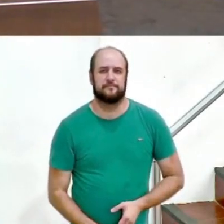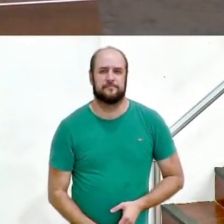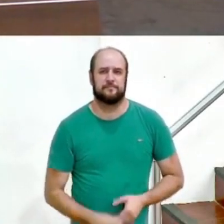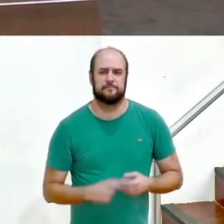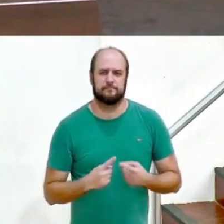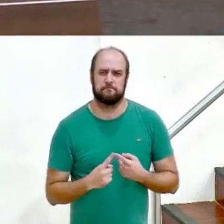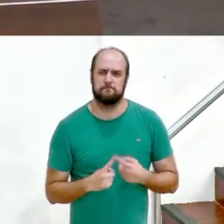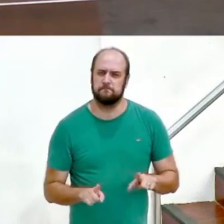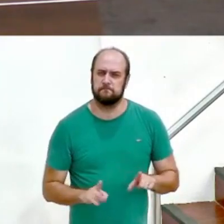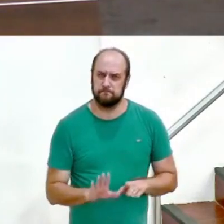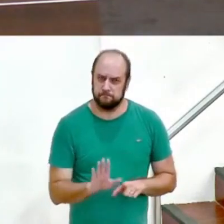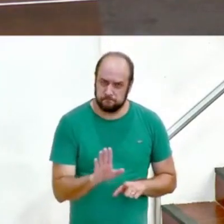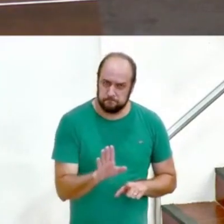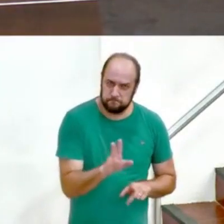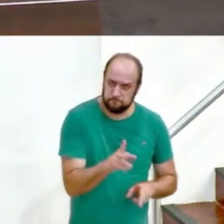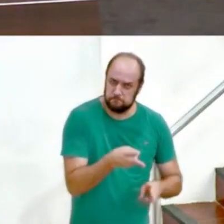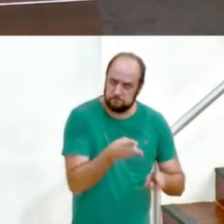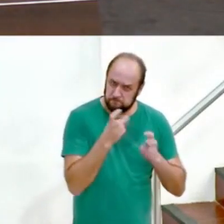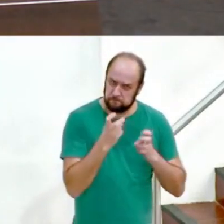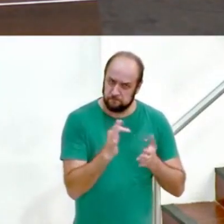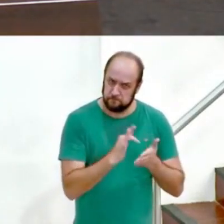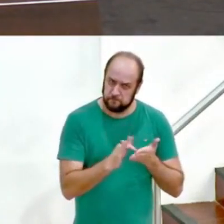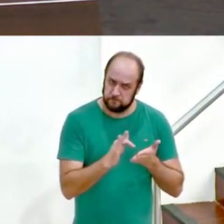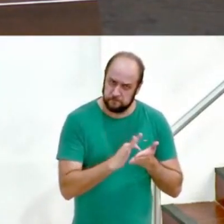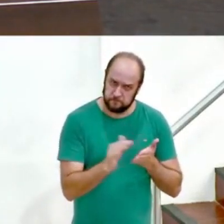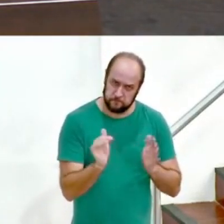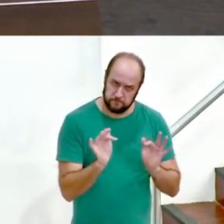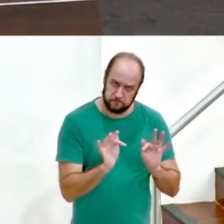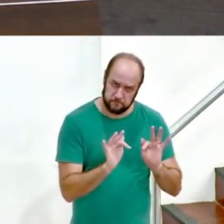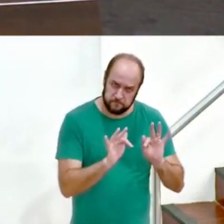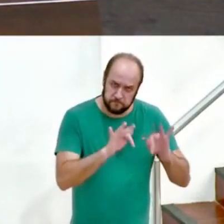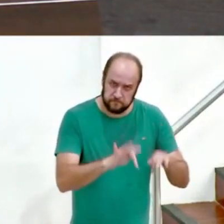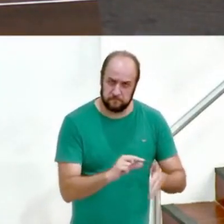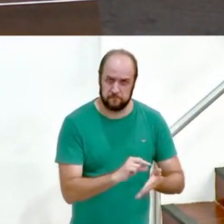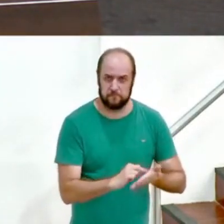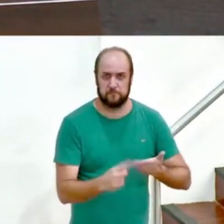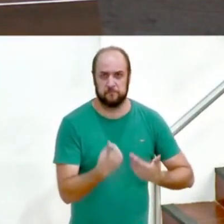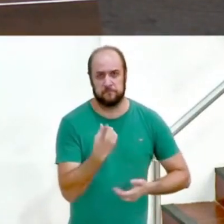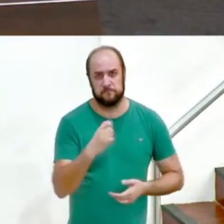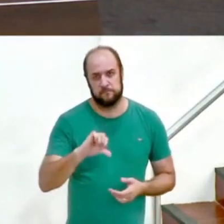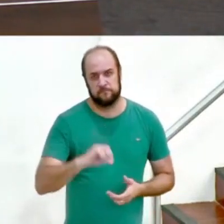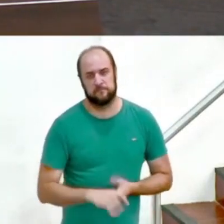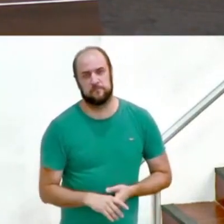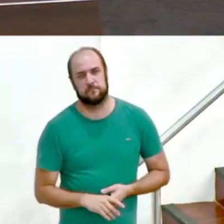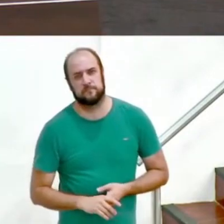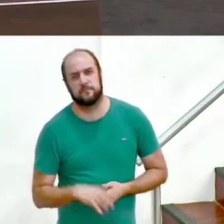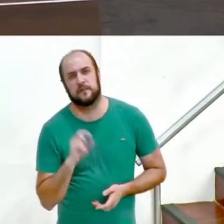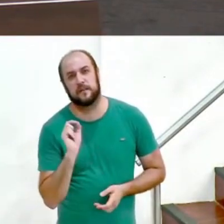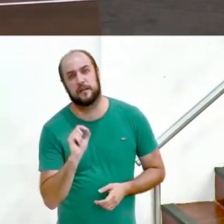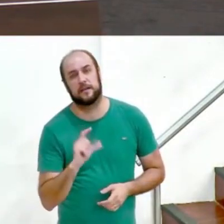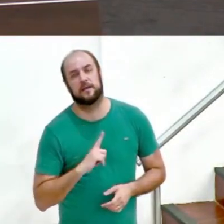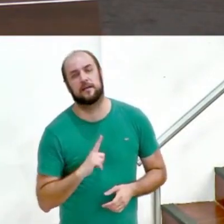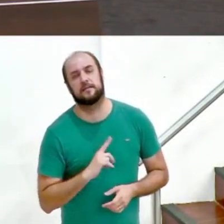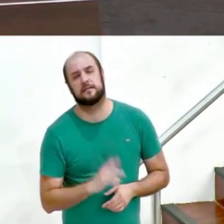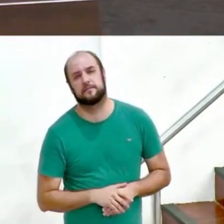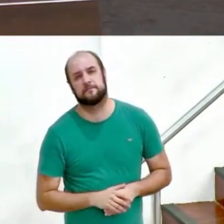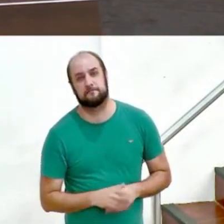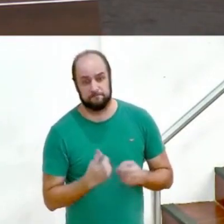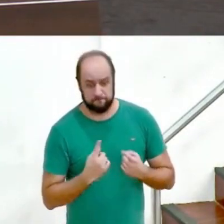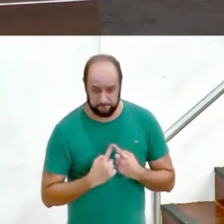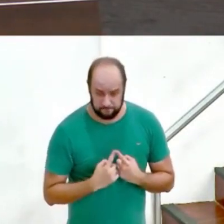Mas perceba a última frase do versículo 19, o que nós temos lá.